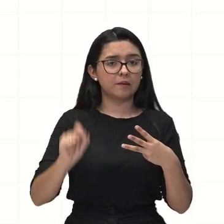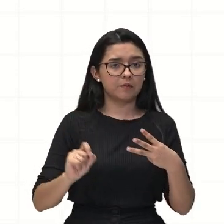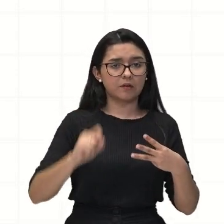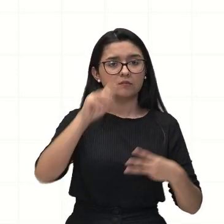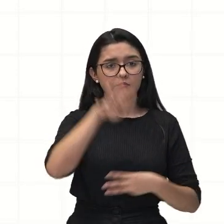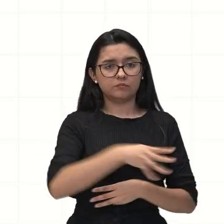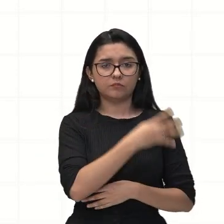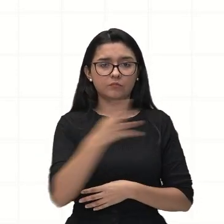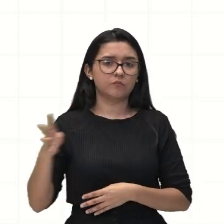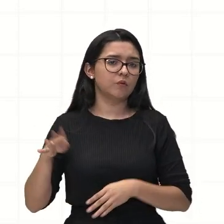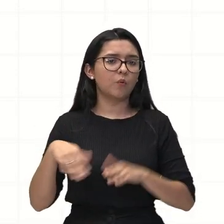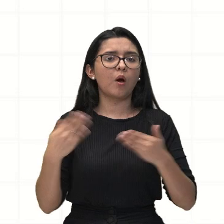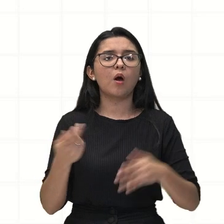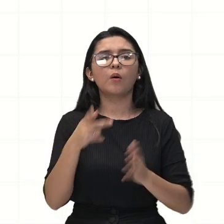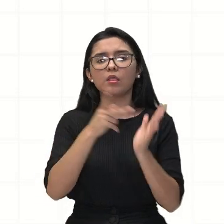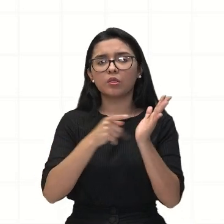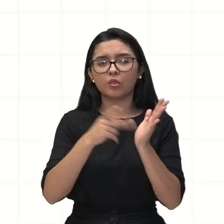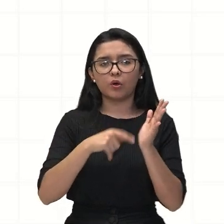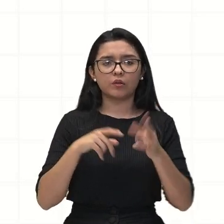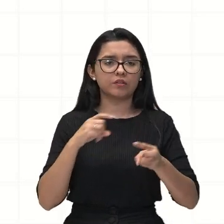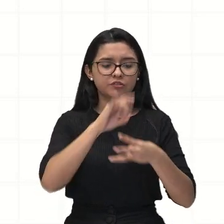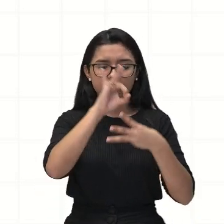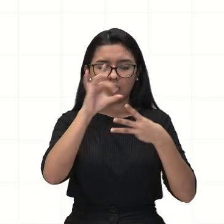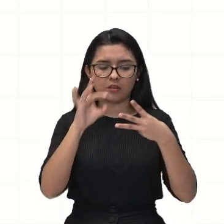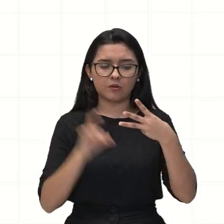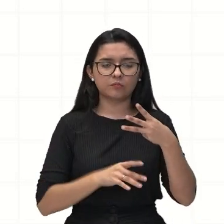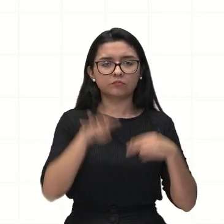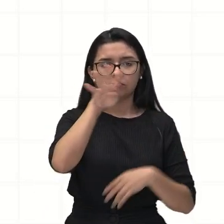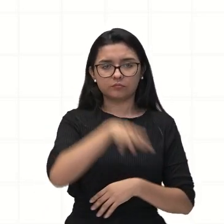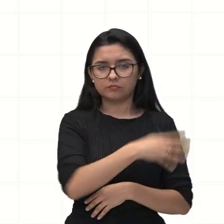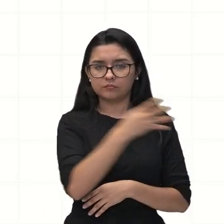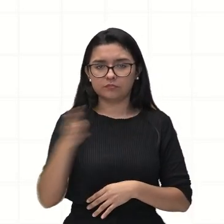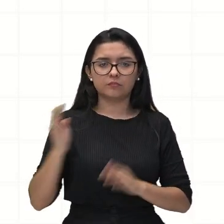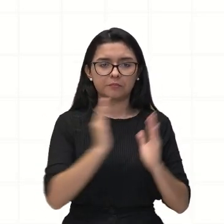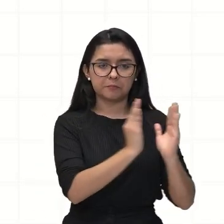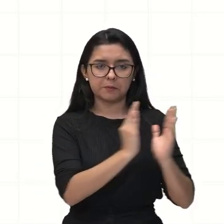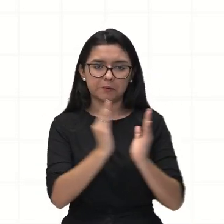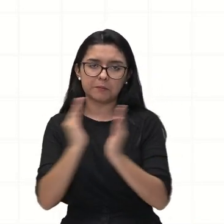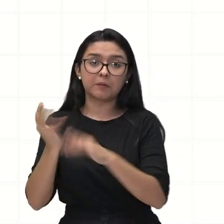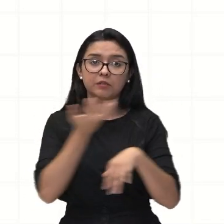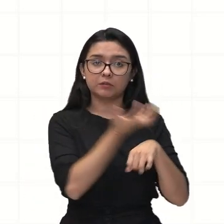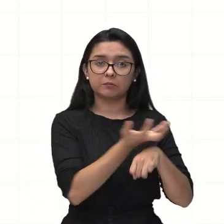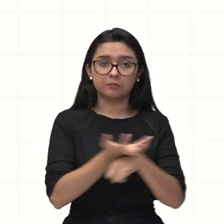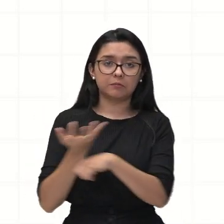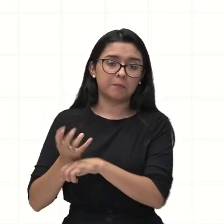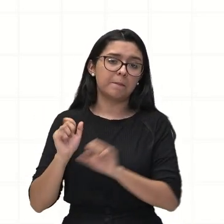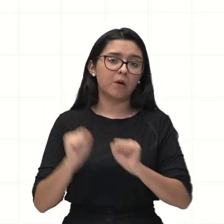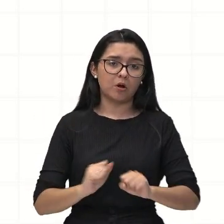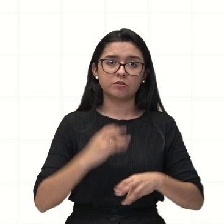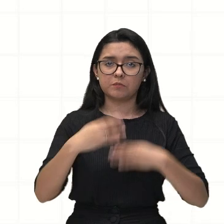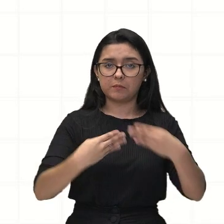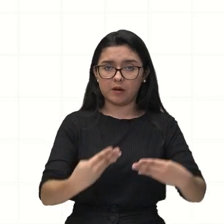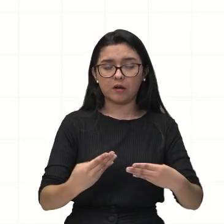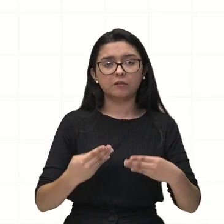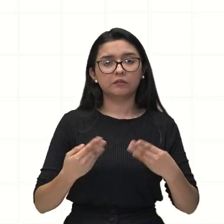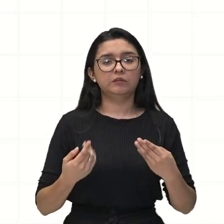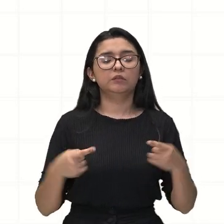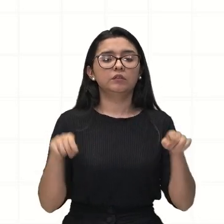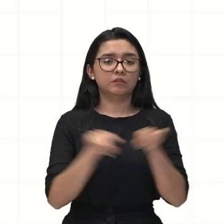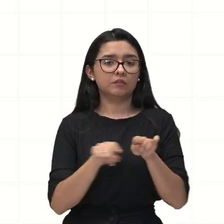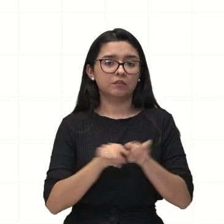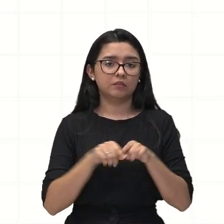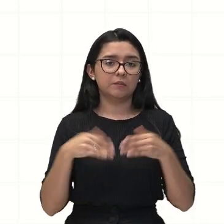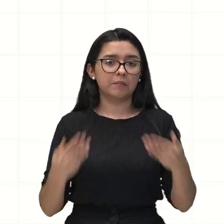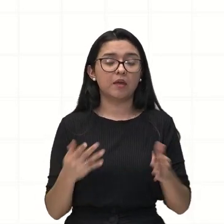desempenho desses alunos, né, em determinado momento, né, pode ter sido no bimestre, ou a